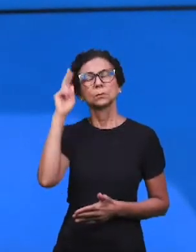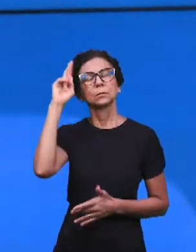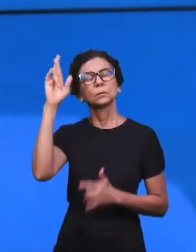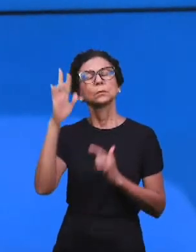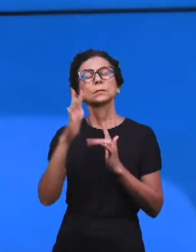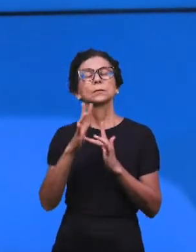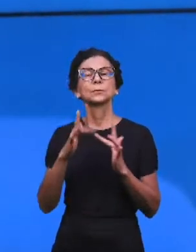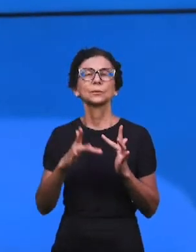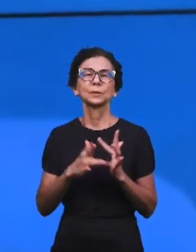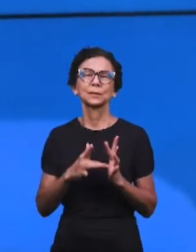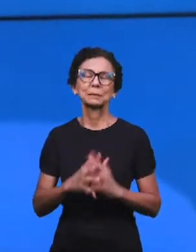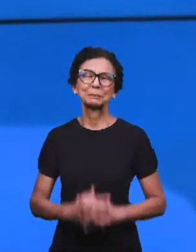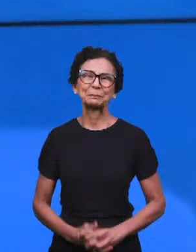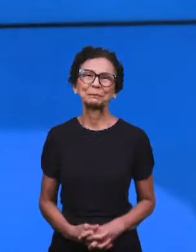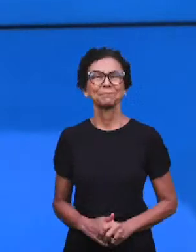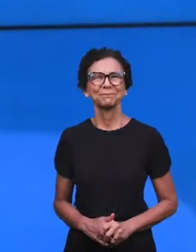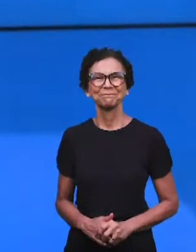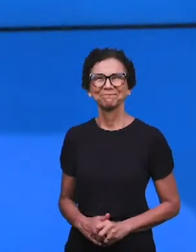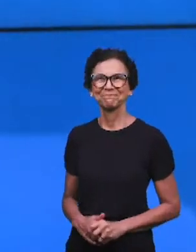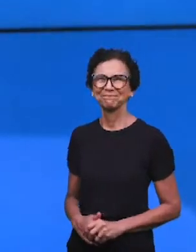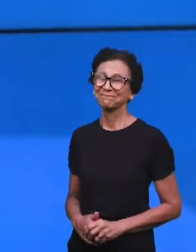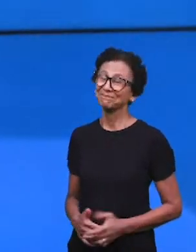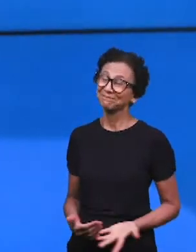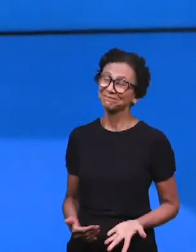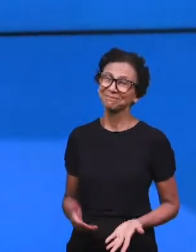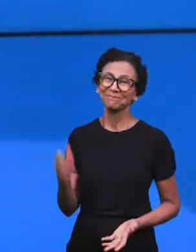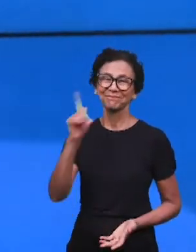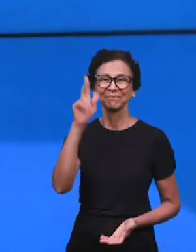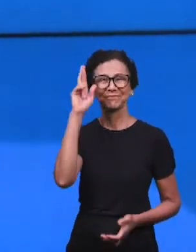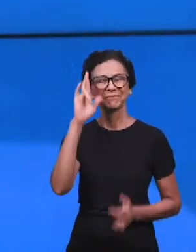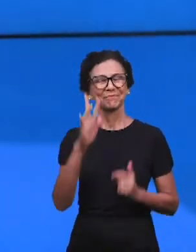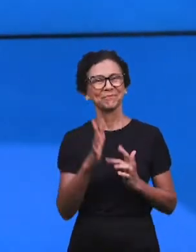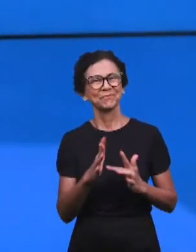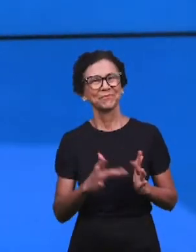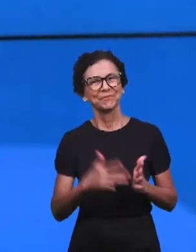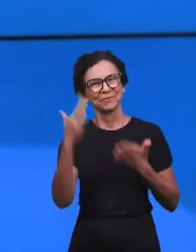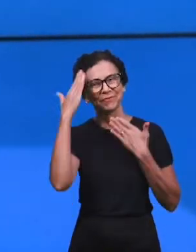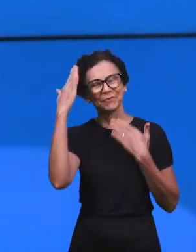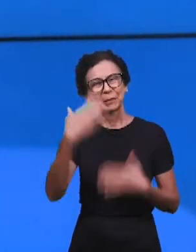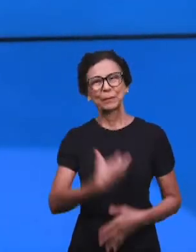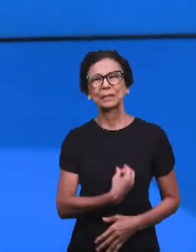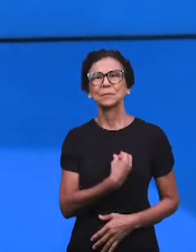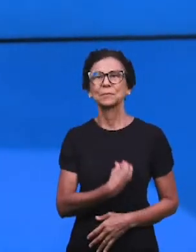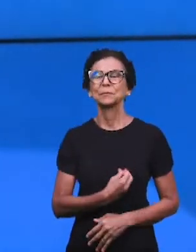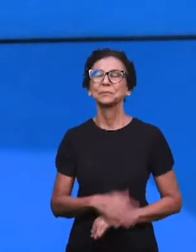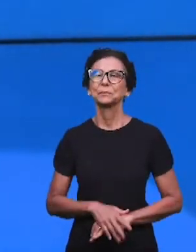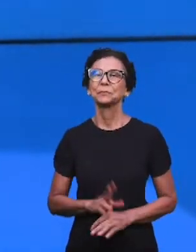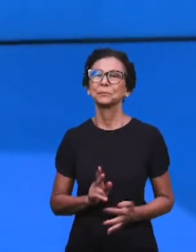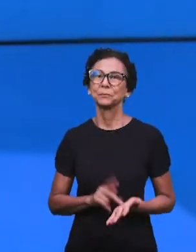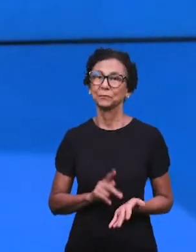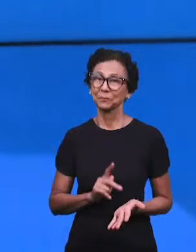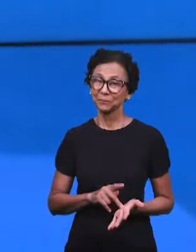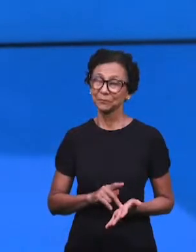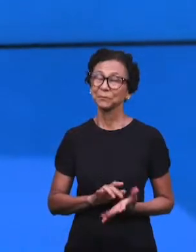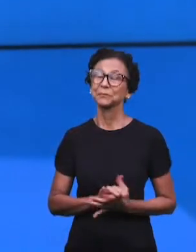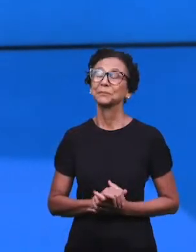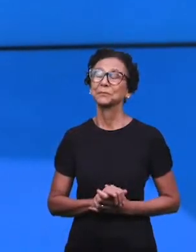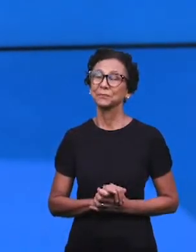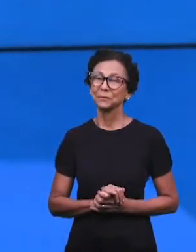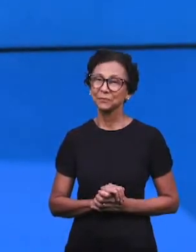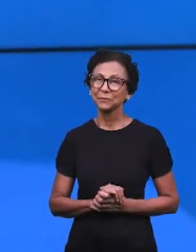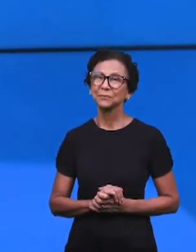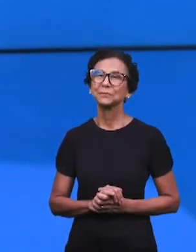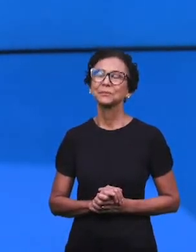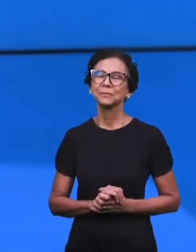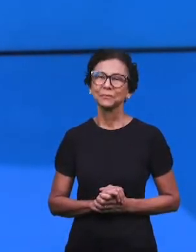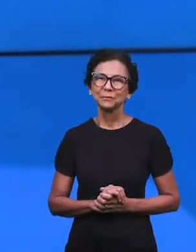irmã Filomena. Obrigado pela participação da irmã. Realmente é essa a colocação muito bem feita, né, pela irmã. Jesus